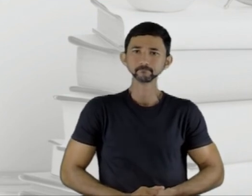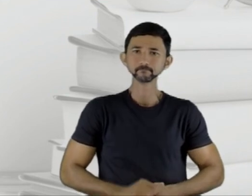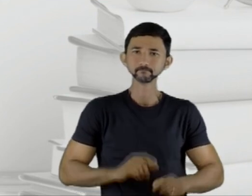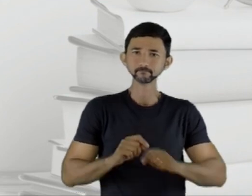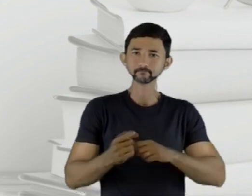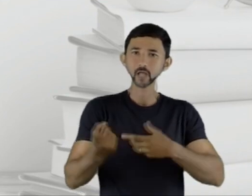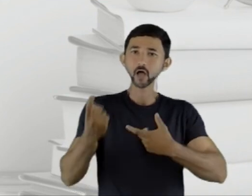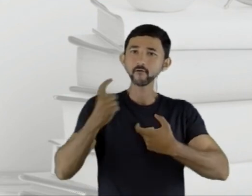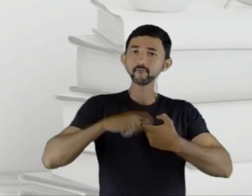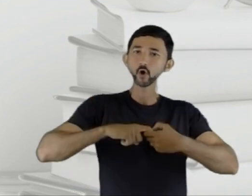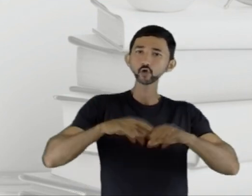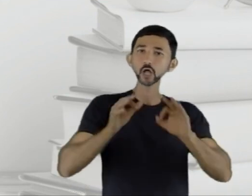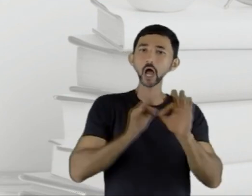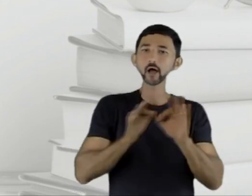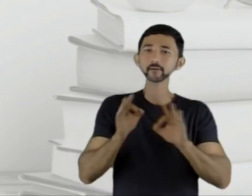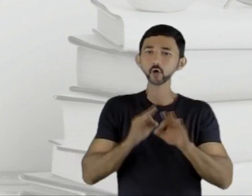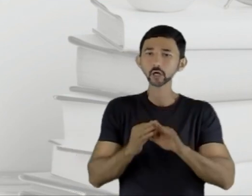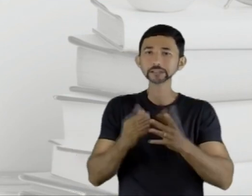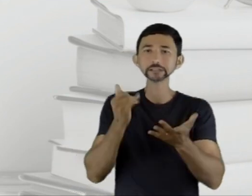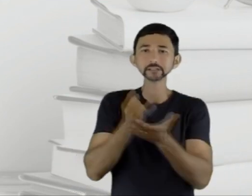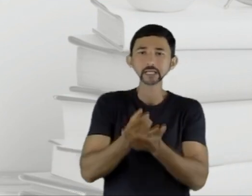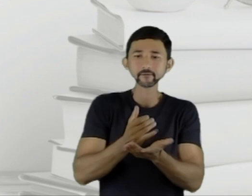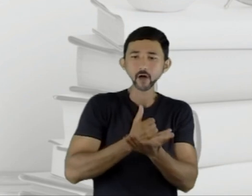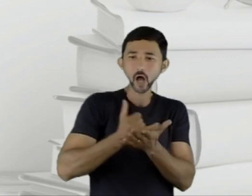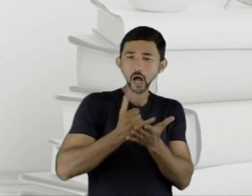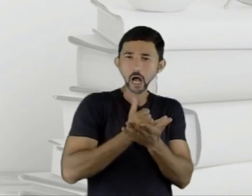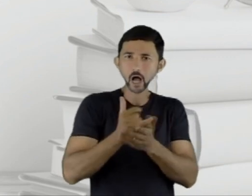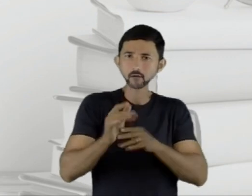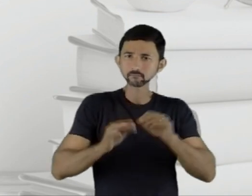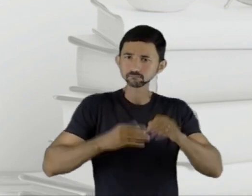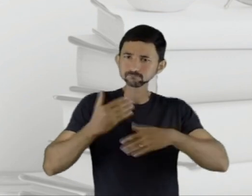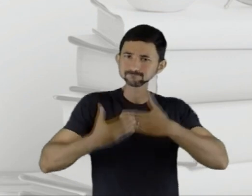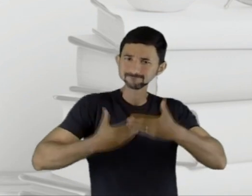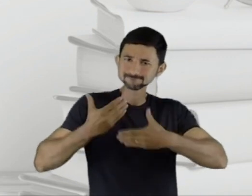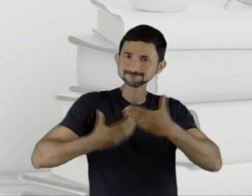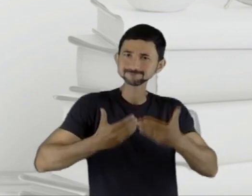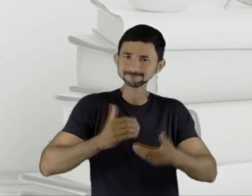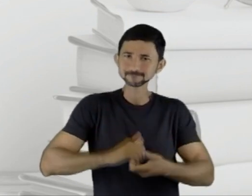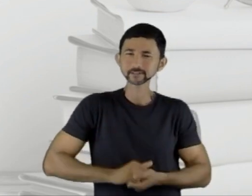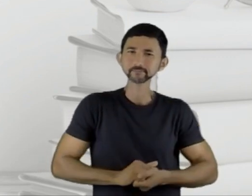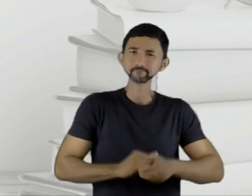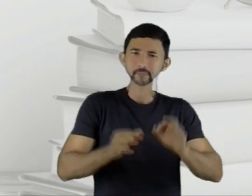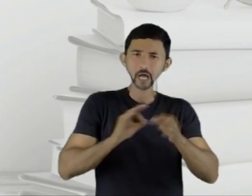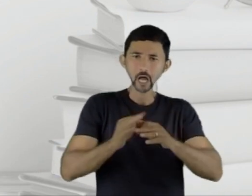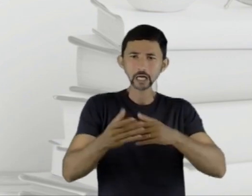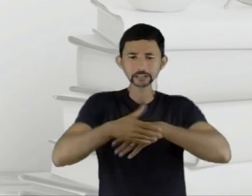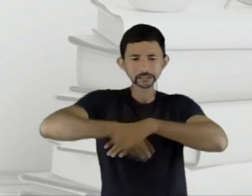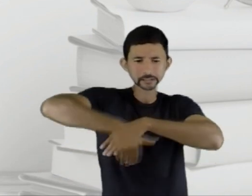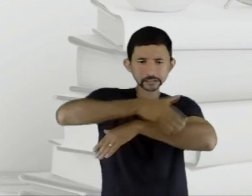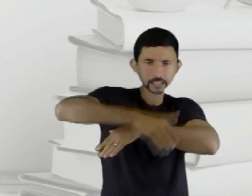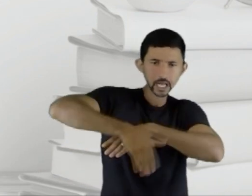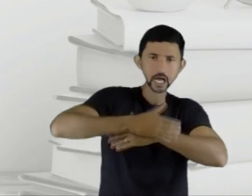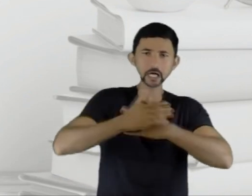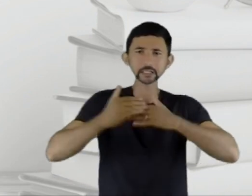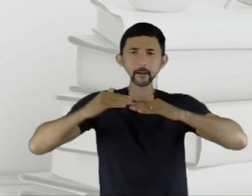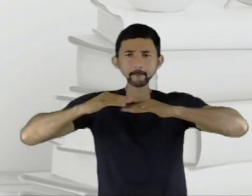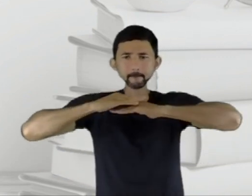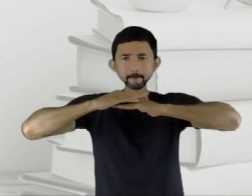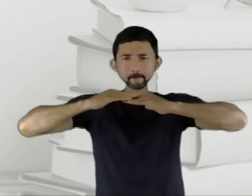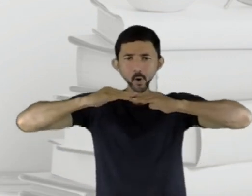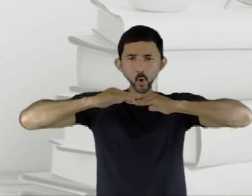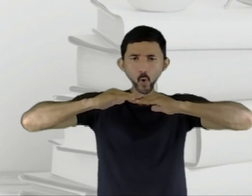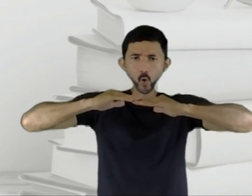voltando para o Estado, a questão do investimento inicial que ele fez na construção de estradas, barragens e pontes,